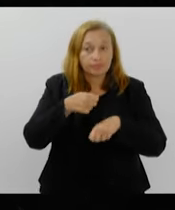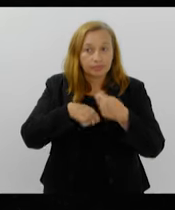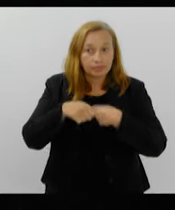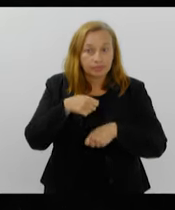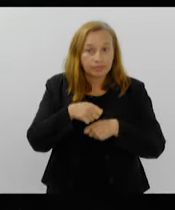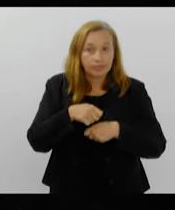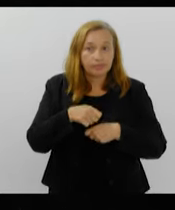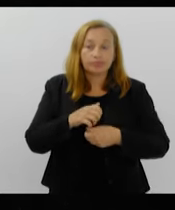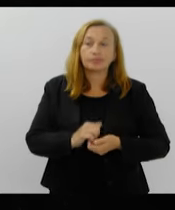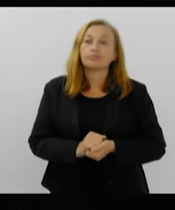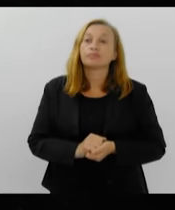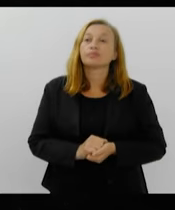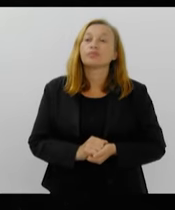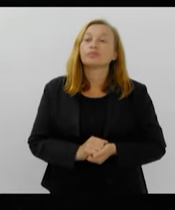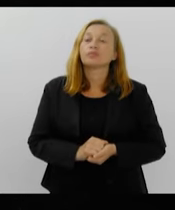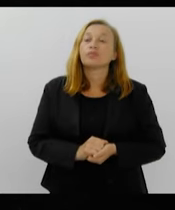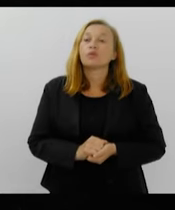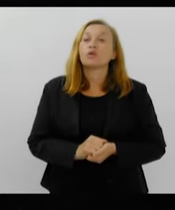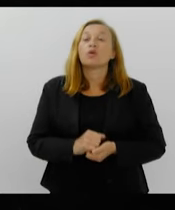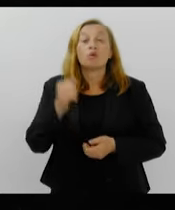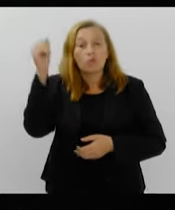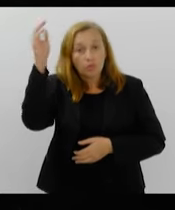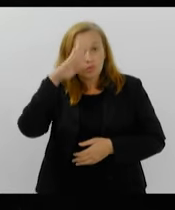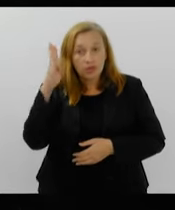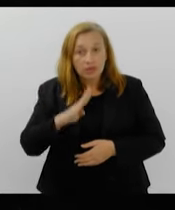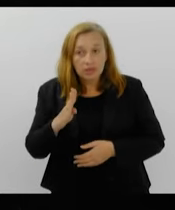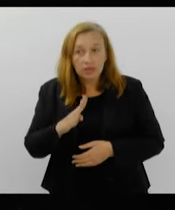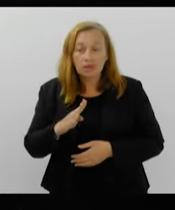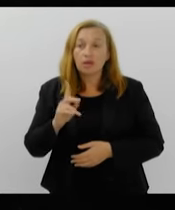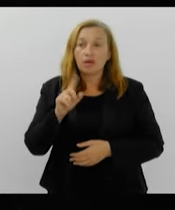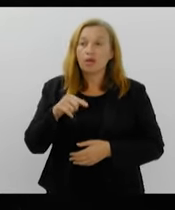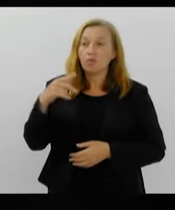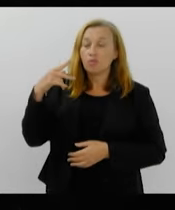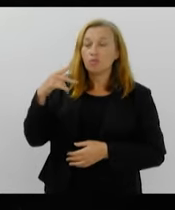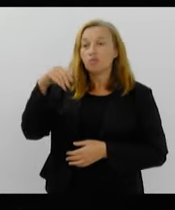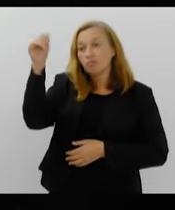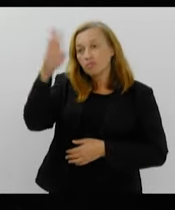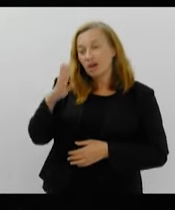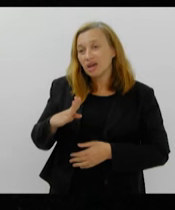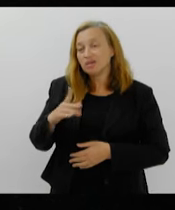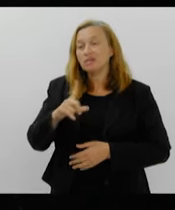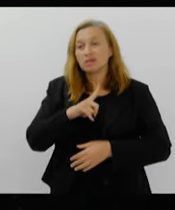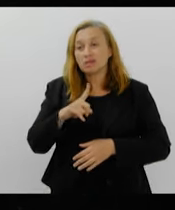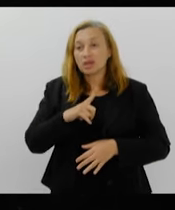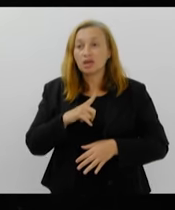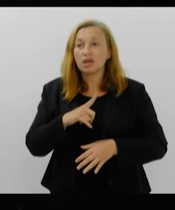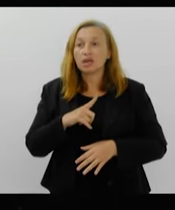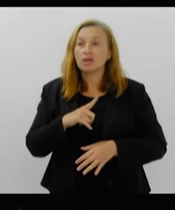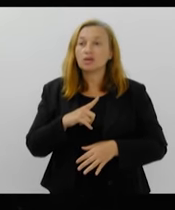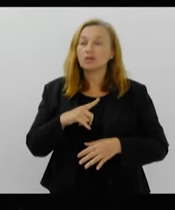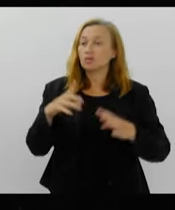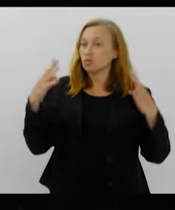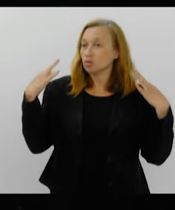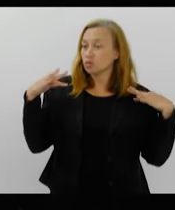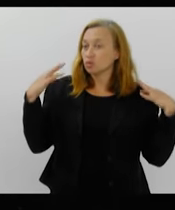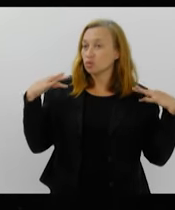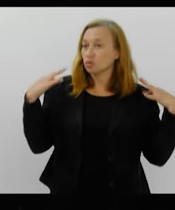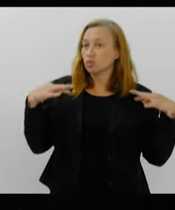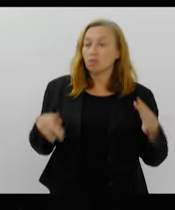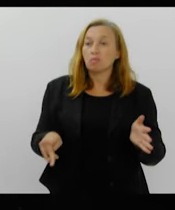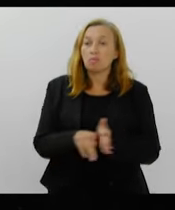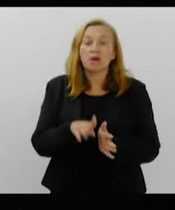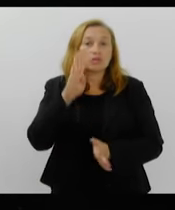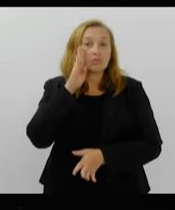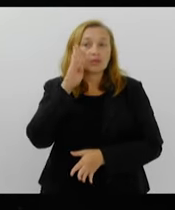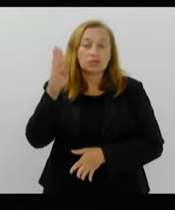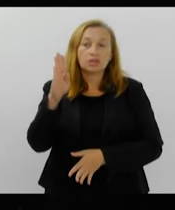MX com a economia o Brasil é um país que tem no seu turismo parte fundamental